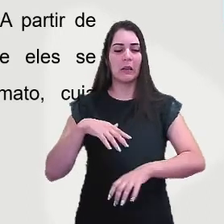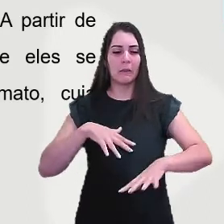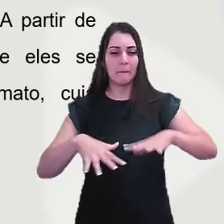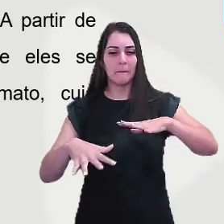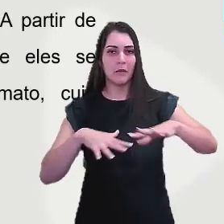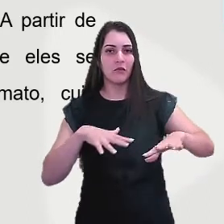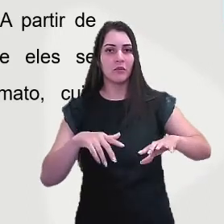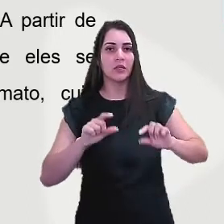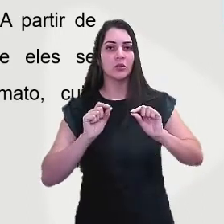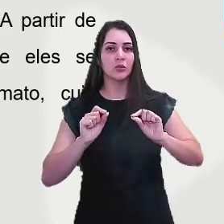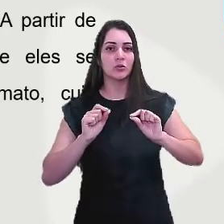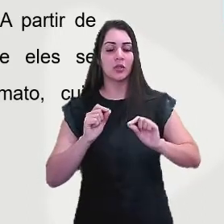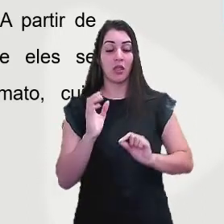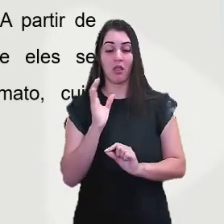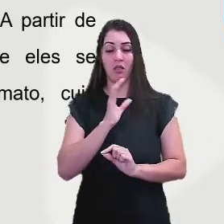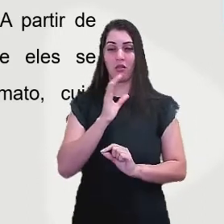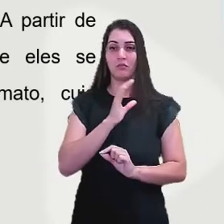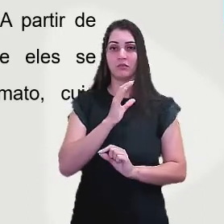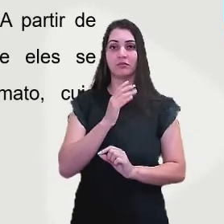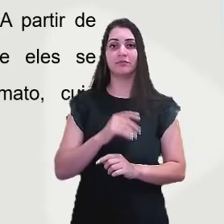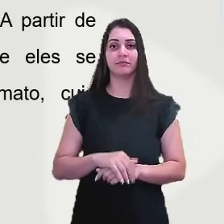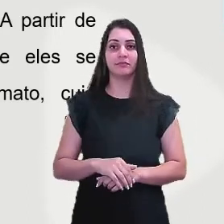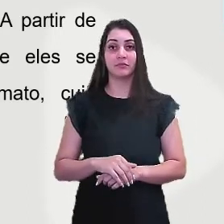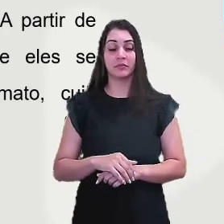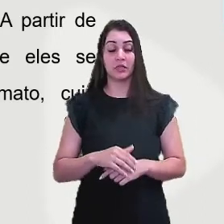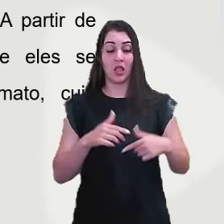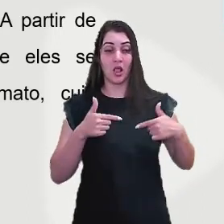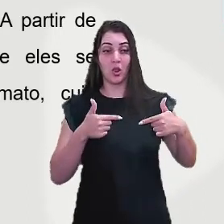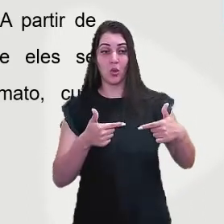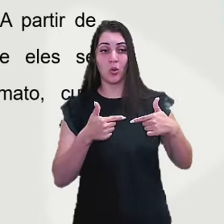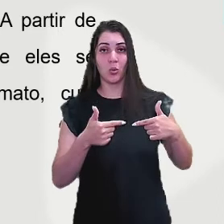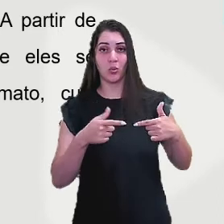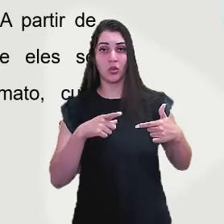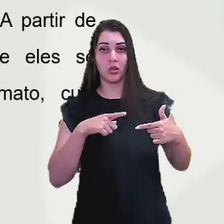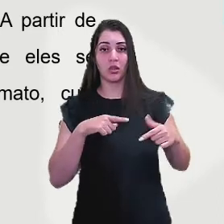corporais ágeis. A luta permitia que eles se